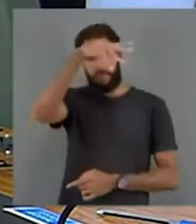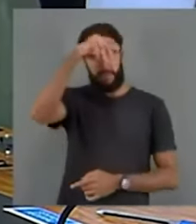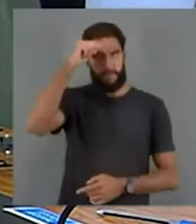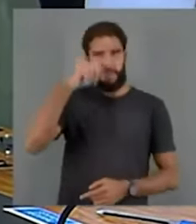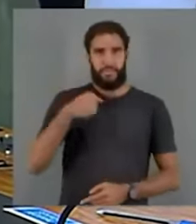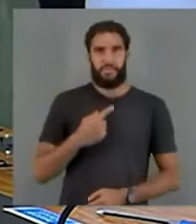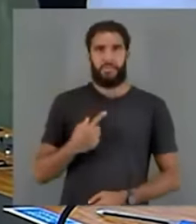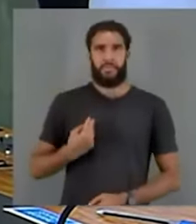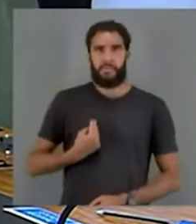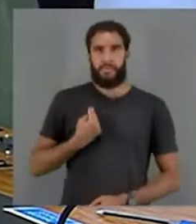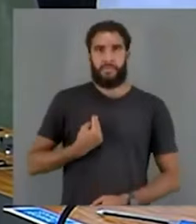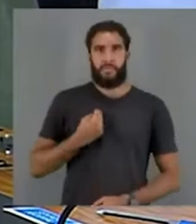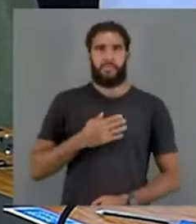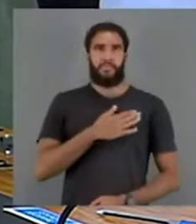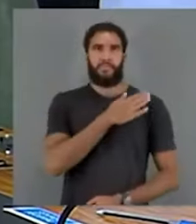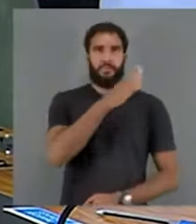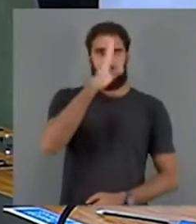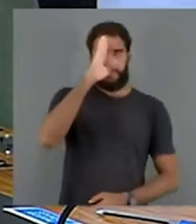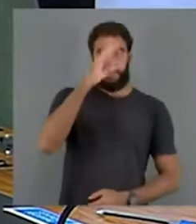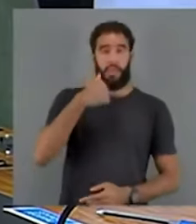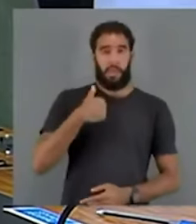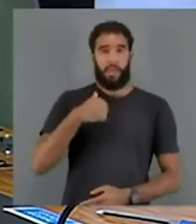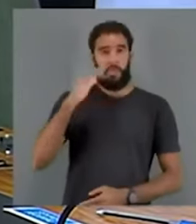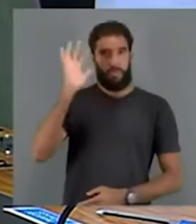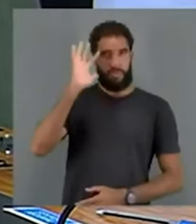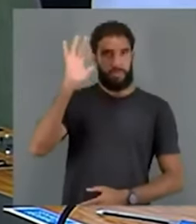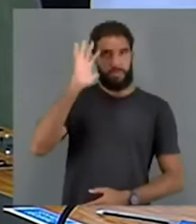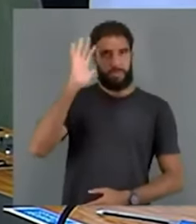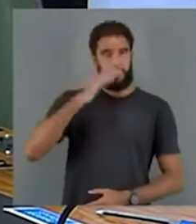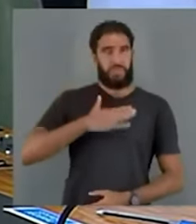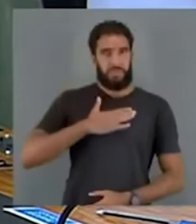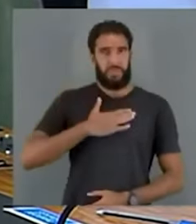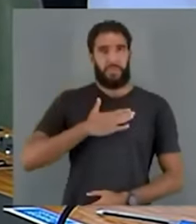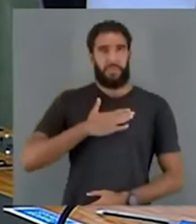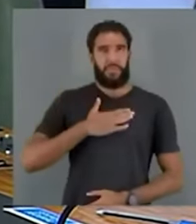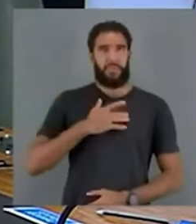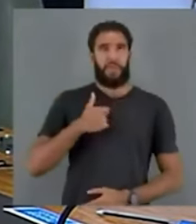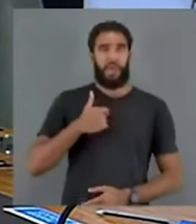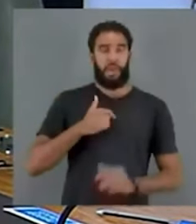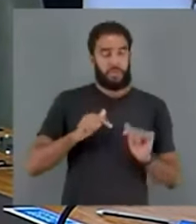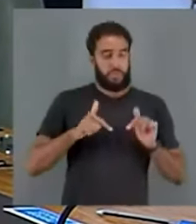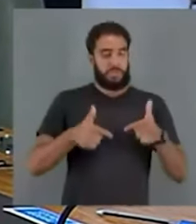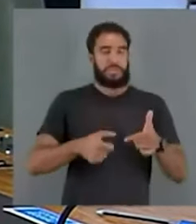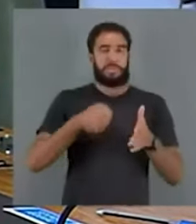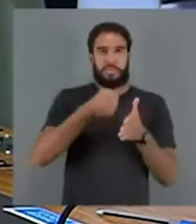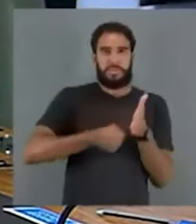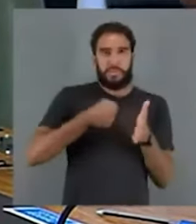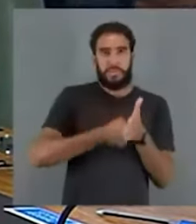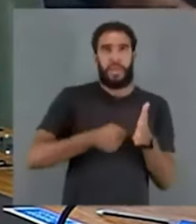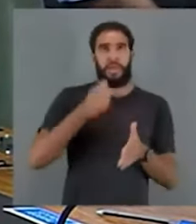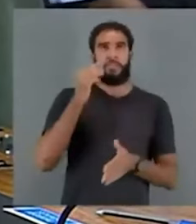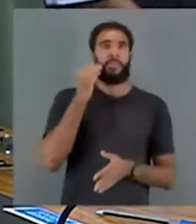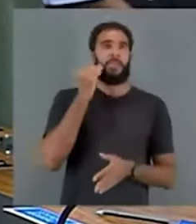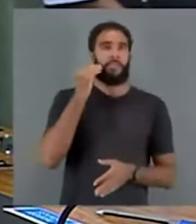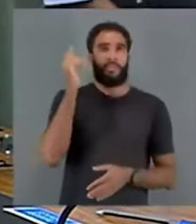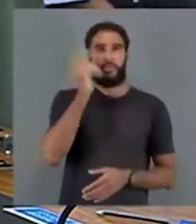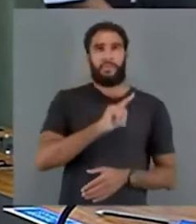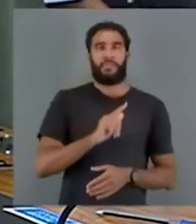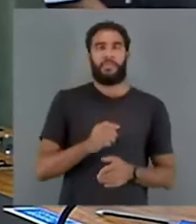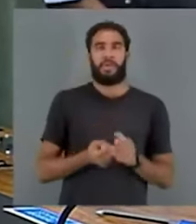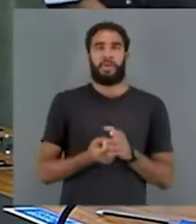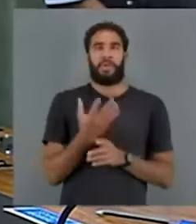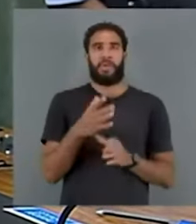temos uma presença mais fina do exército e eu tenho um sonho um sonho tem lutado muito por isso é criar um pilotão